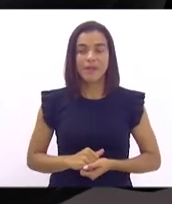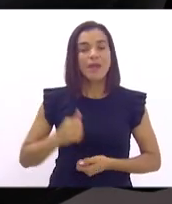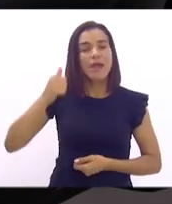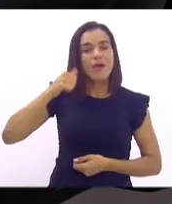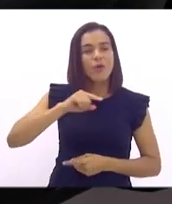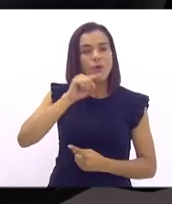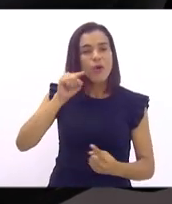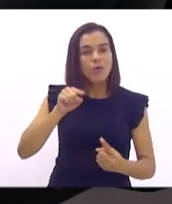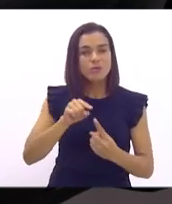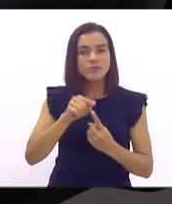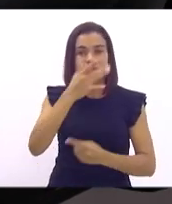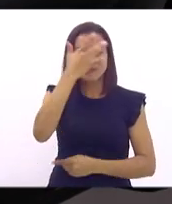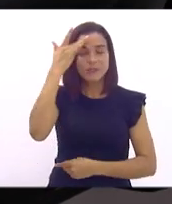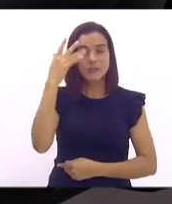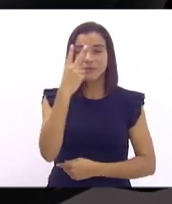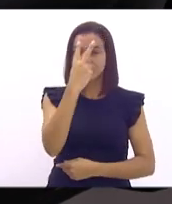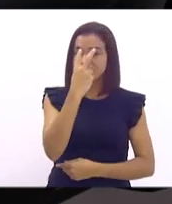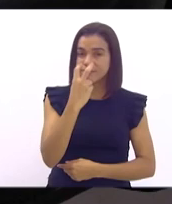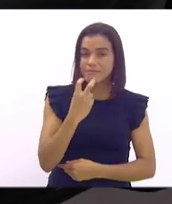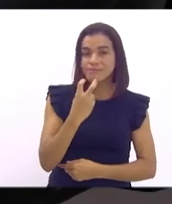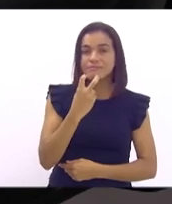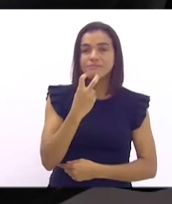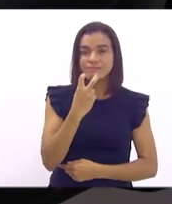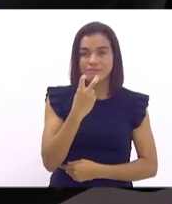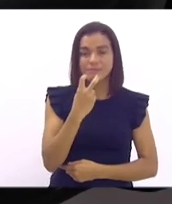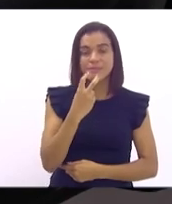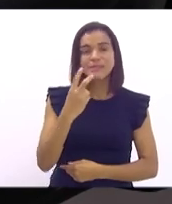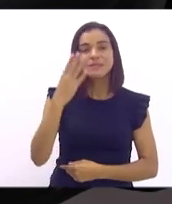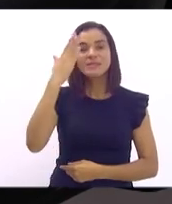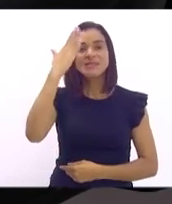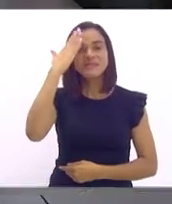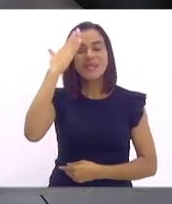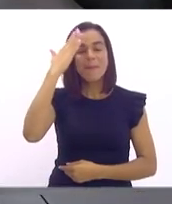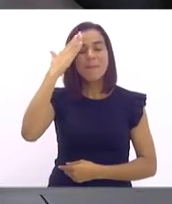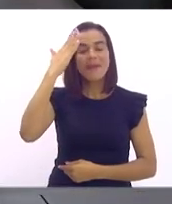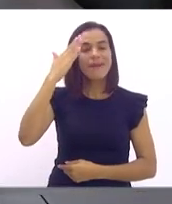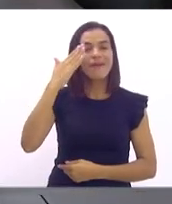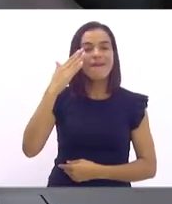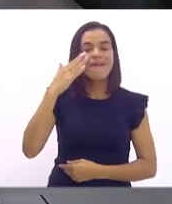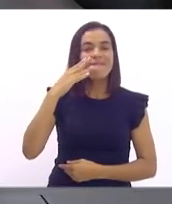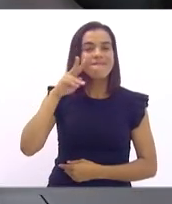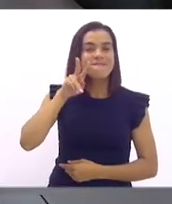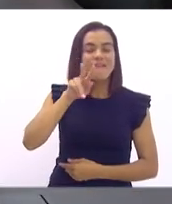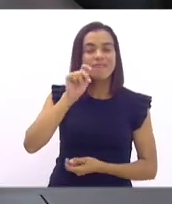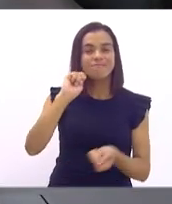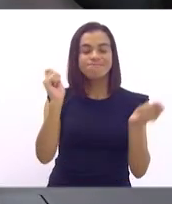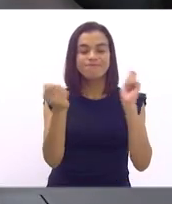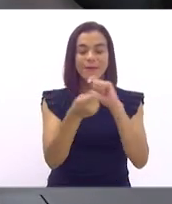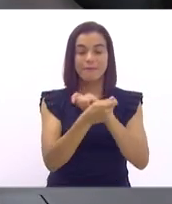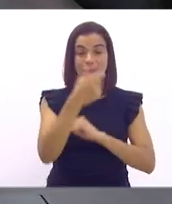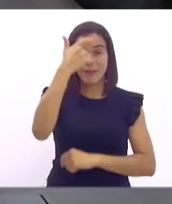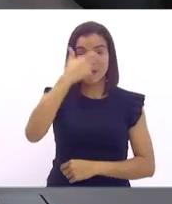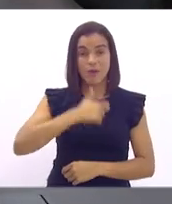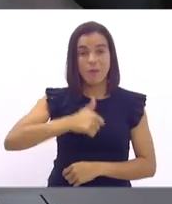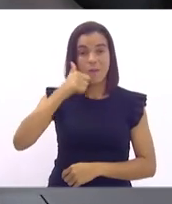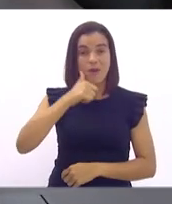para que as pessoas com deficiência possam, né, ver de uma outra forma. Eu sou uma mulher